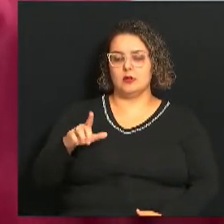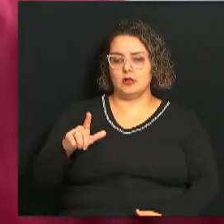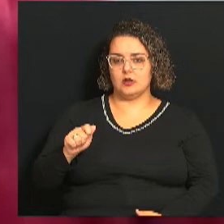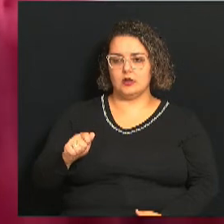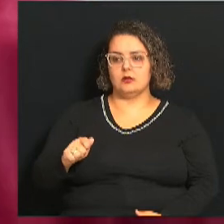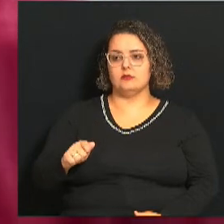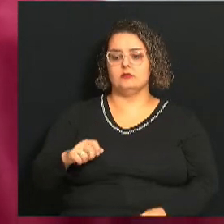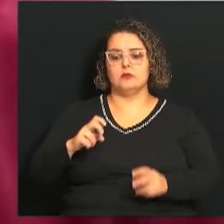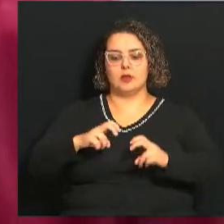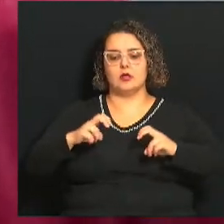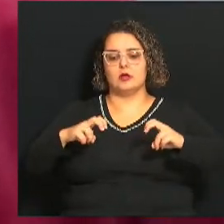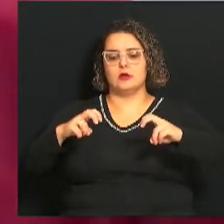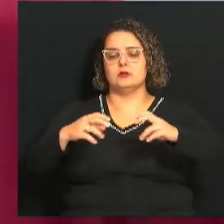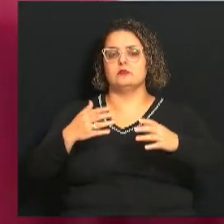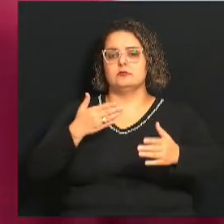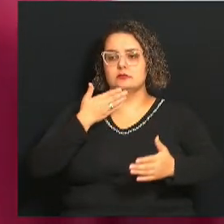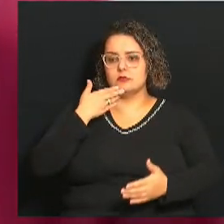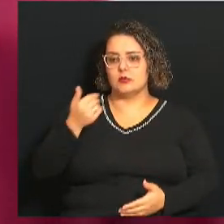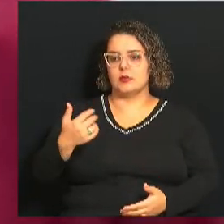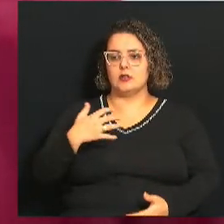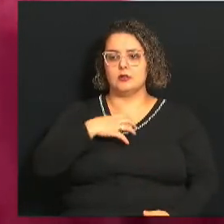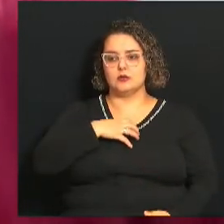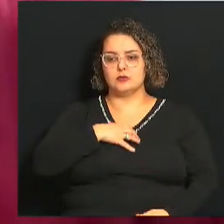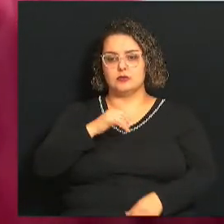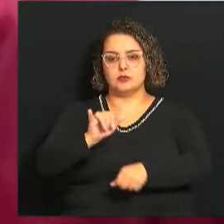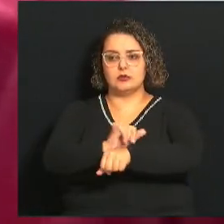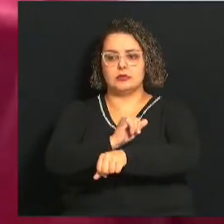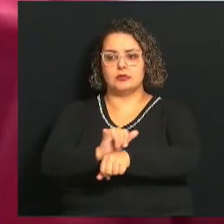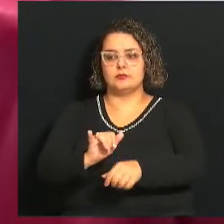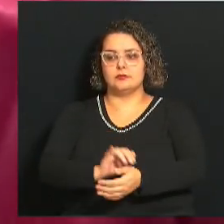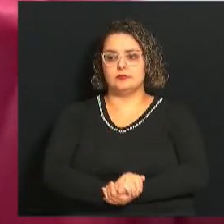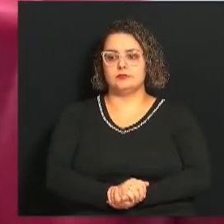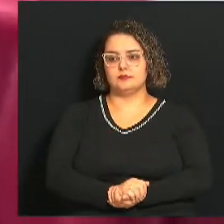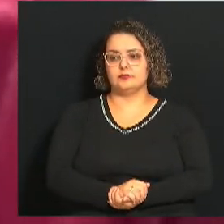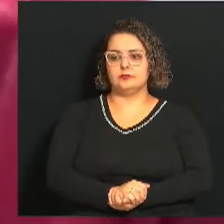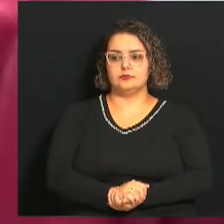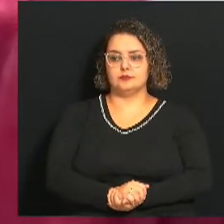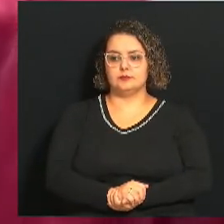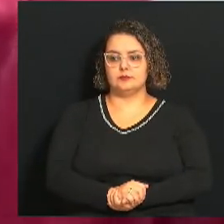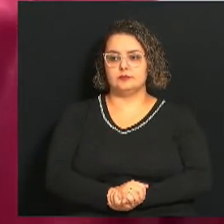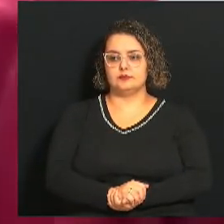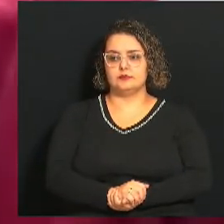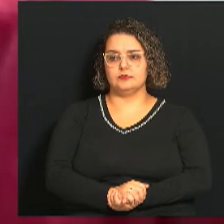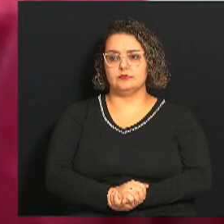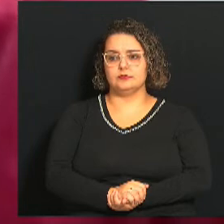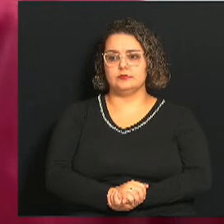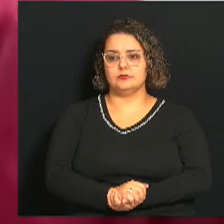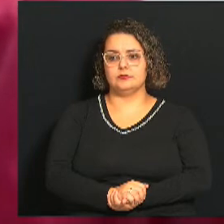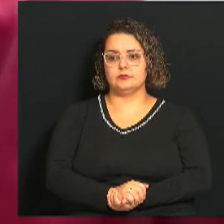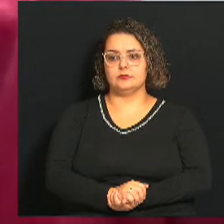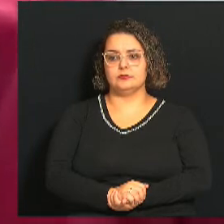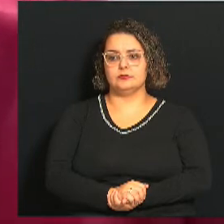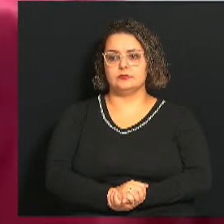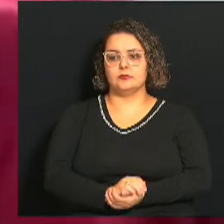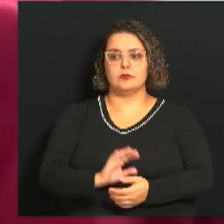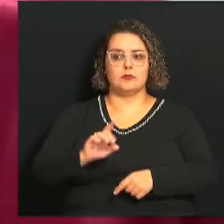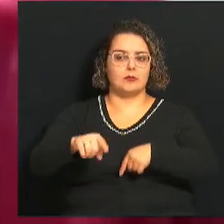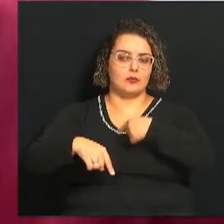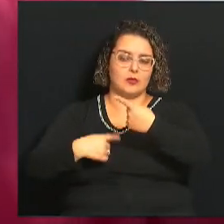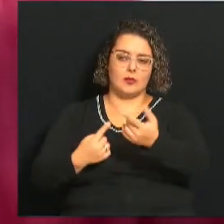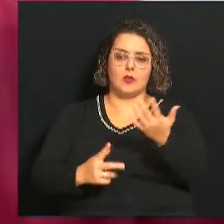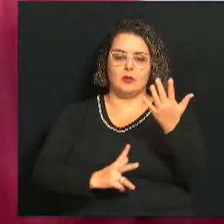forma de desenhar essa questão. Com relação a eventuais podas que